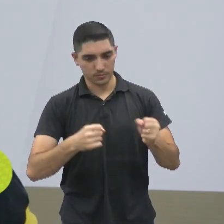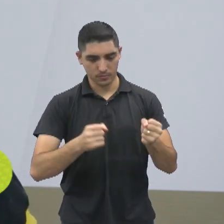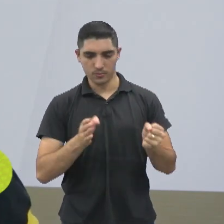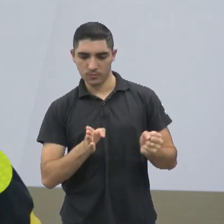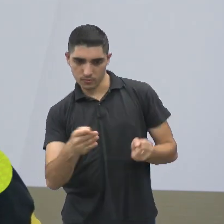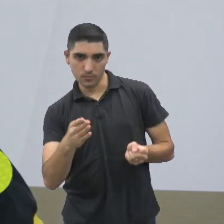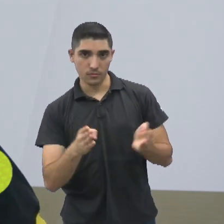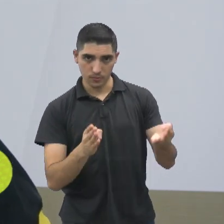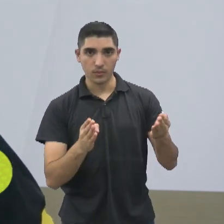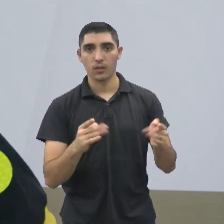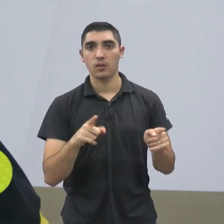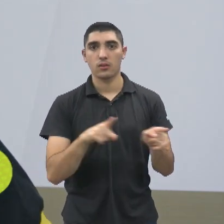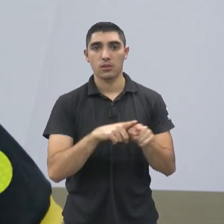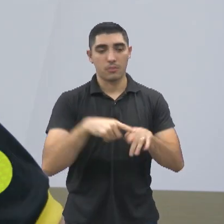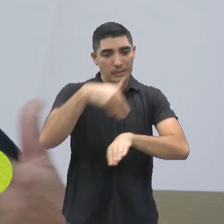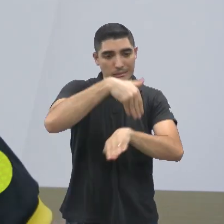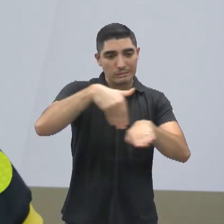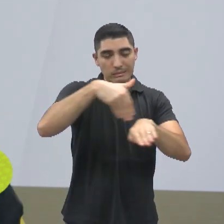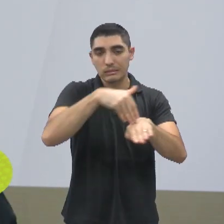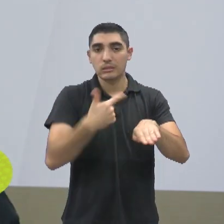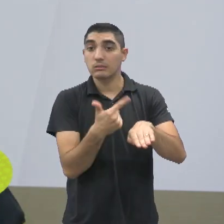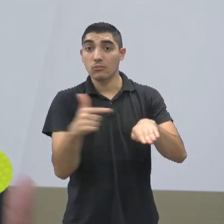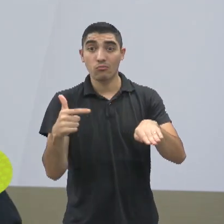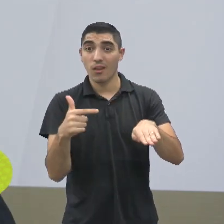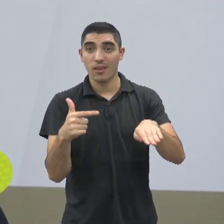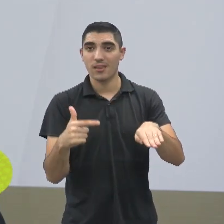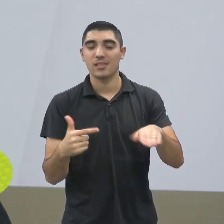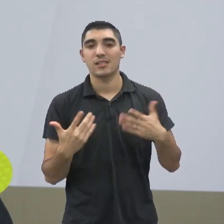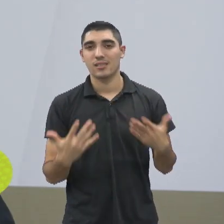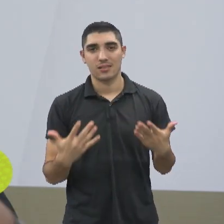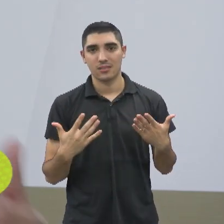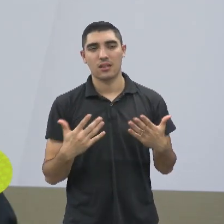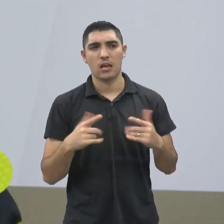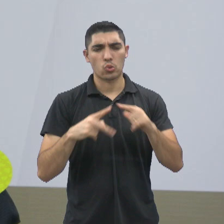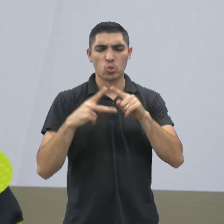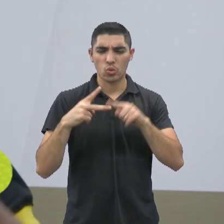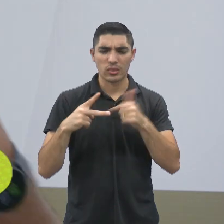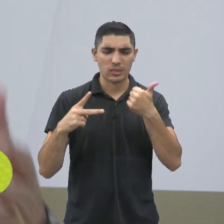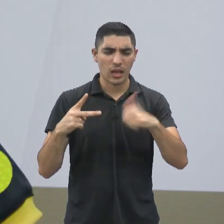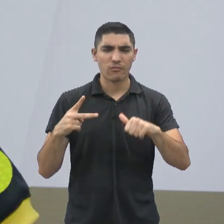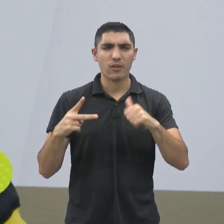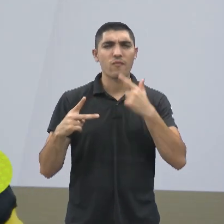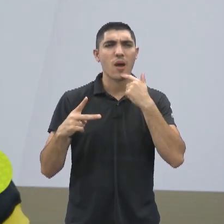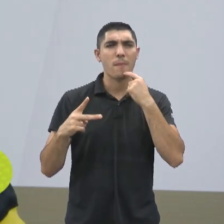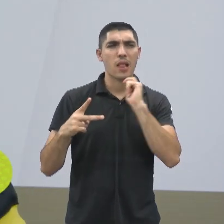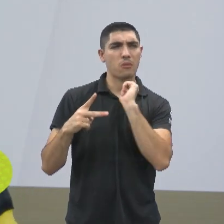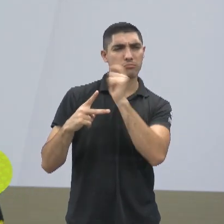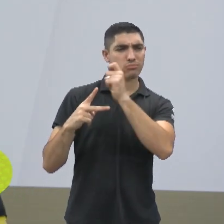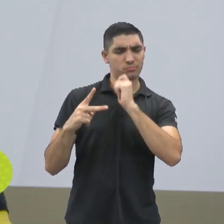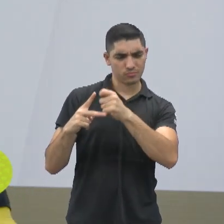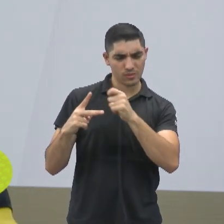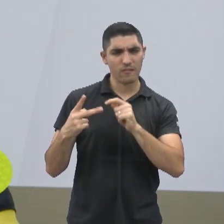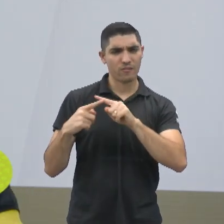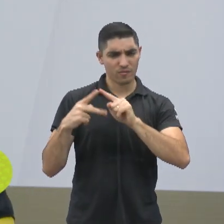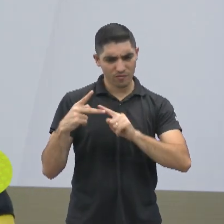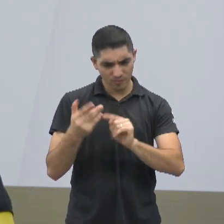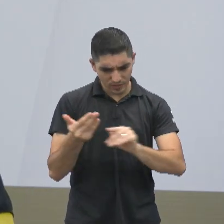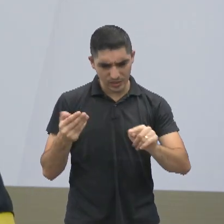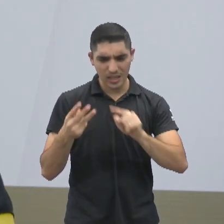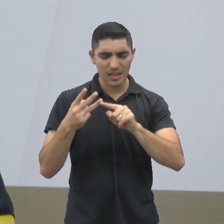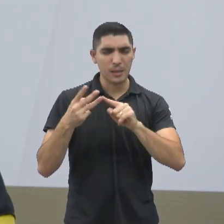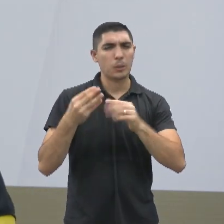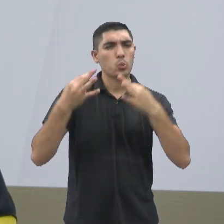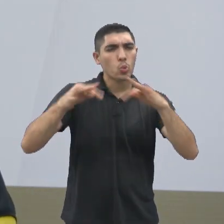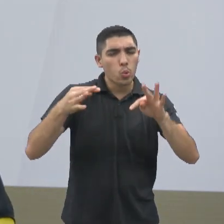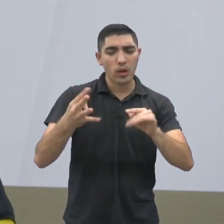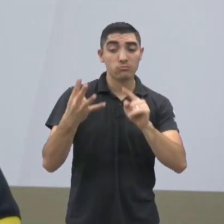volante, que não tinha, né? Tinham 2 suspensos, 2 machucados, o outro já tinha ido embora. Então realmente não tinha